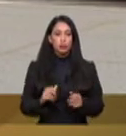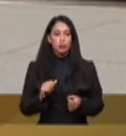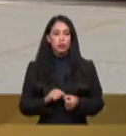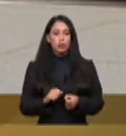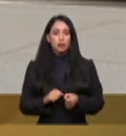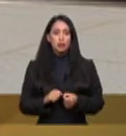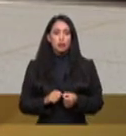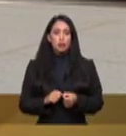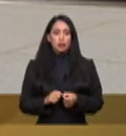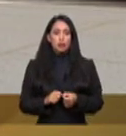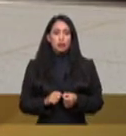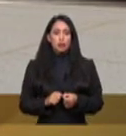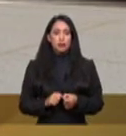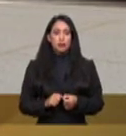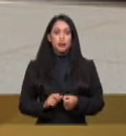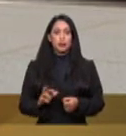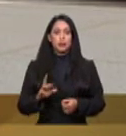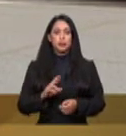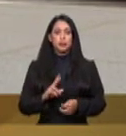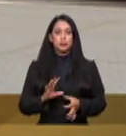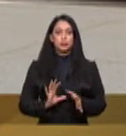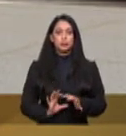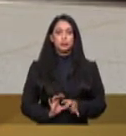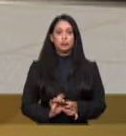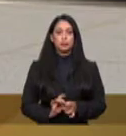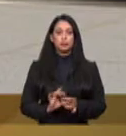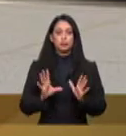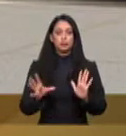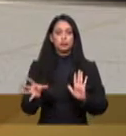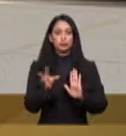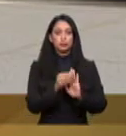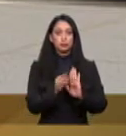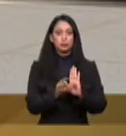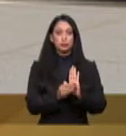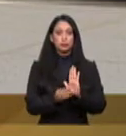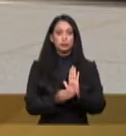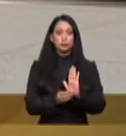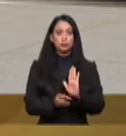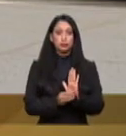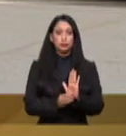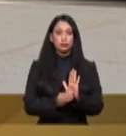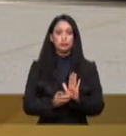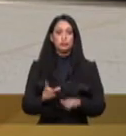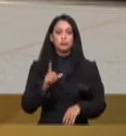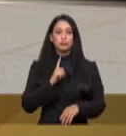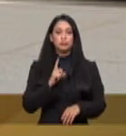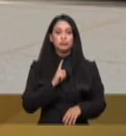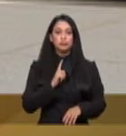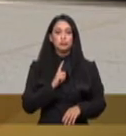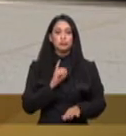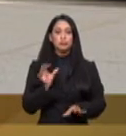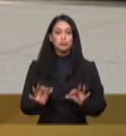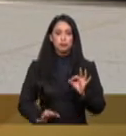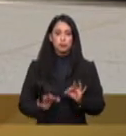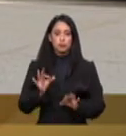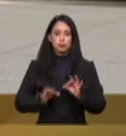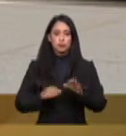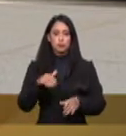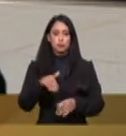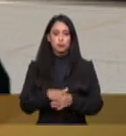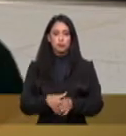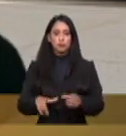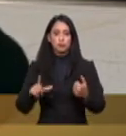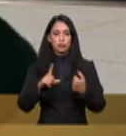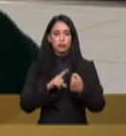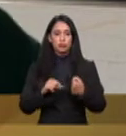tornar indisponível o conteúdo apontado como infringente pela Justiça Eleitoral.